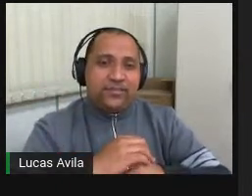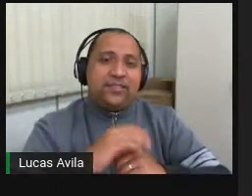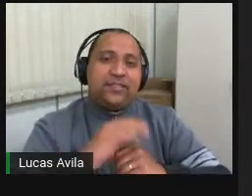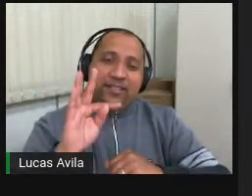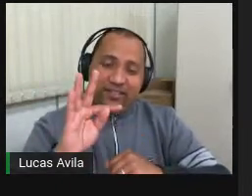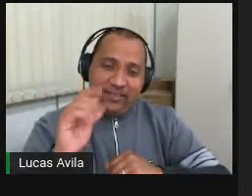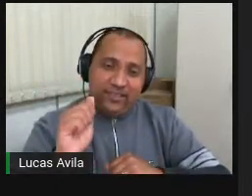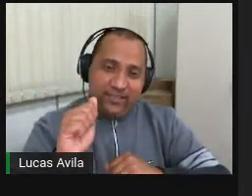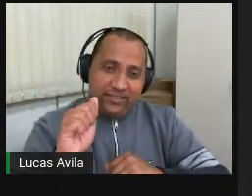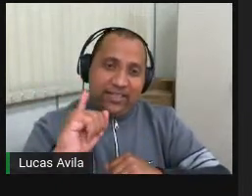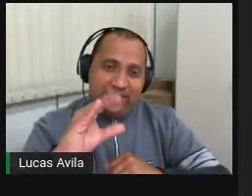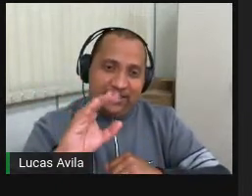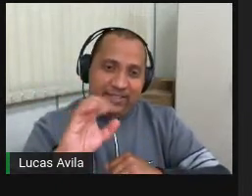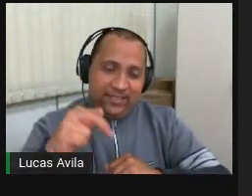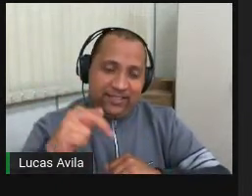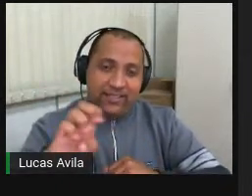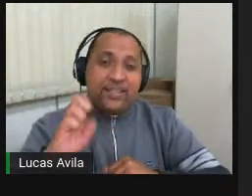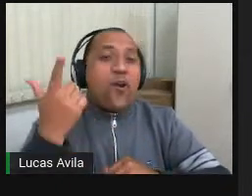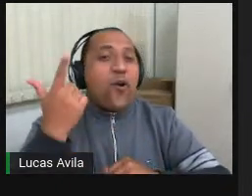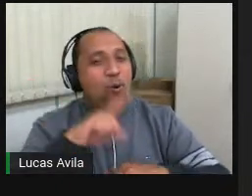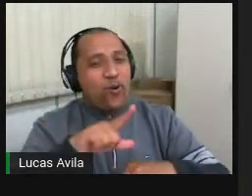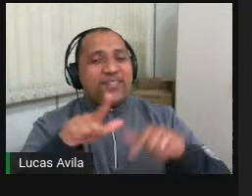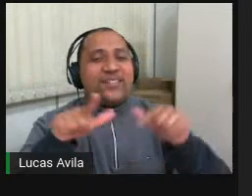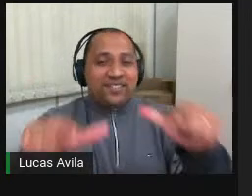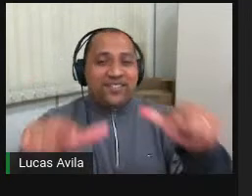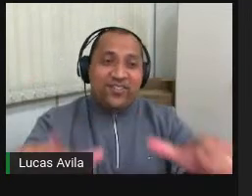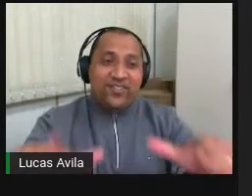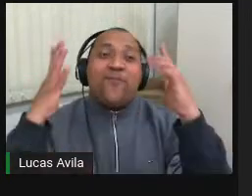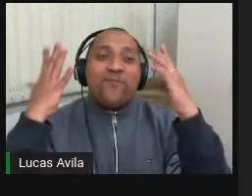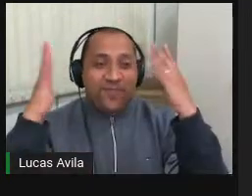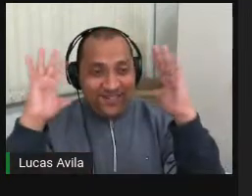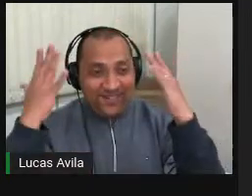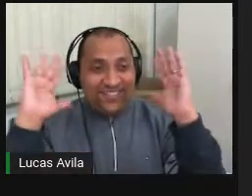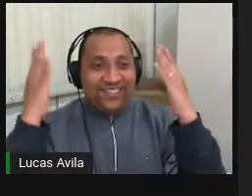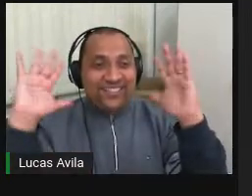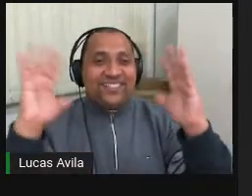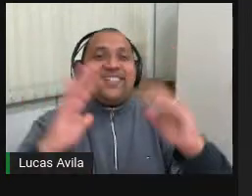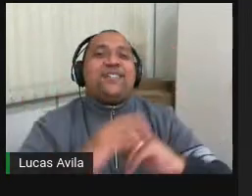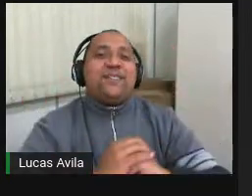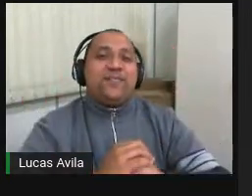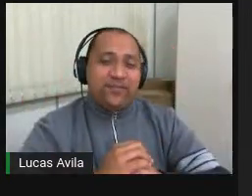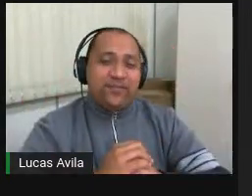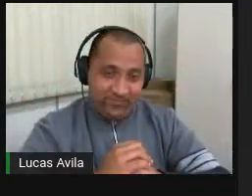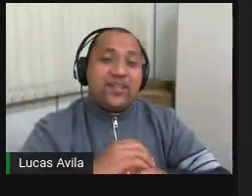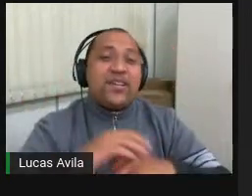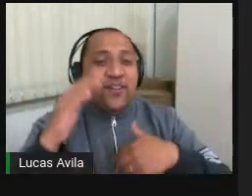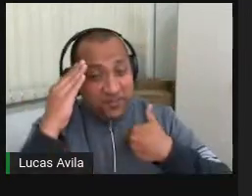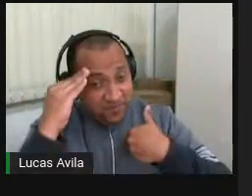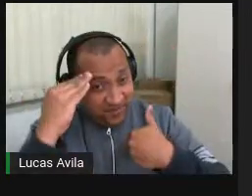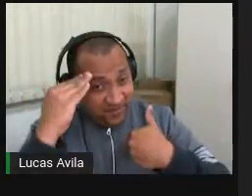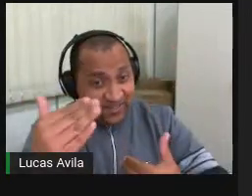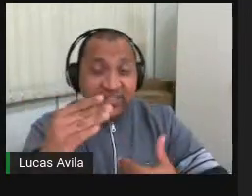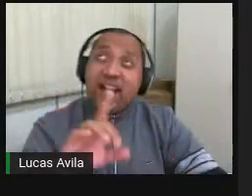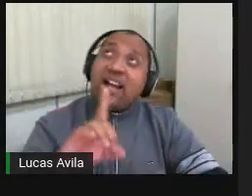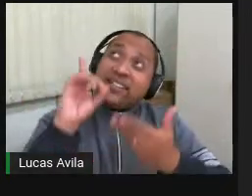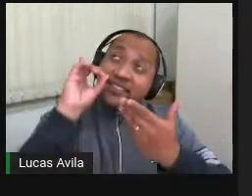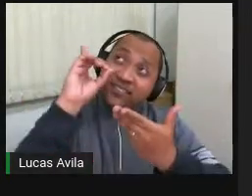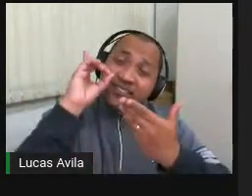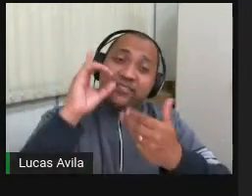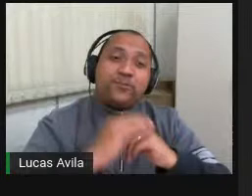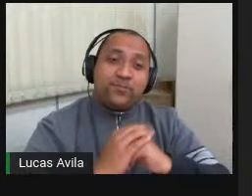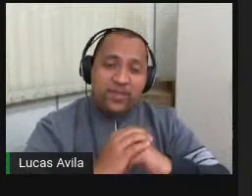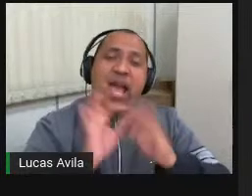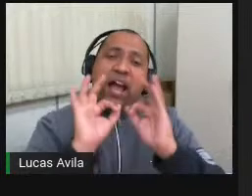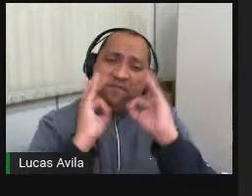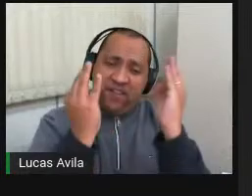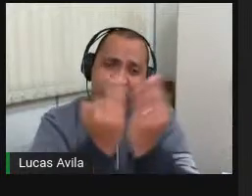Taiciane Correia Farias da Silva, confira o tio grau, parabéns. Muito obrigado, eu agradeço a Deus, meus